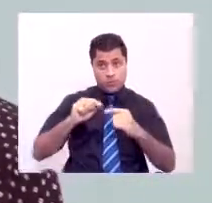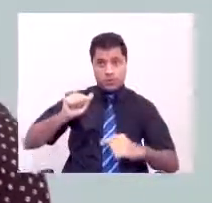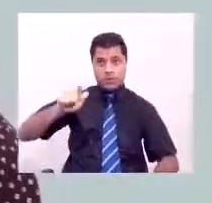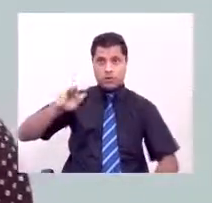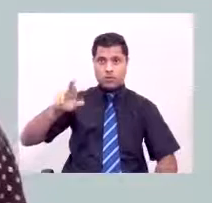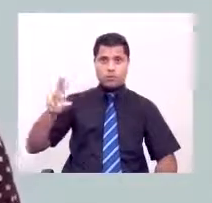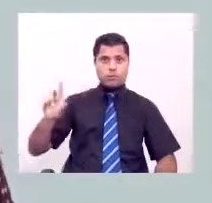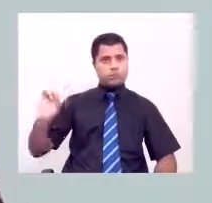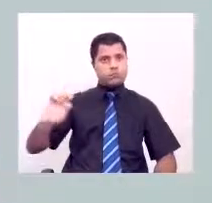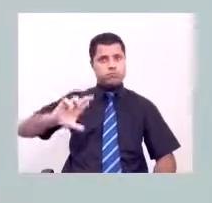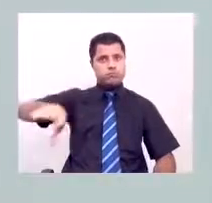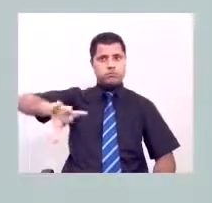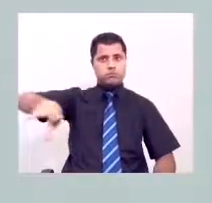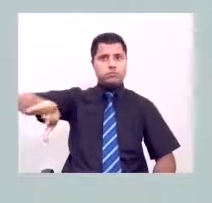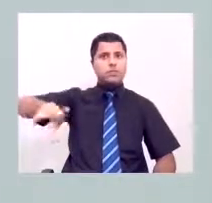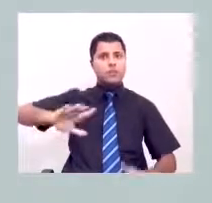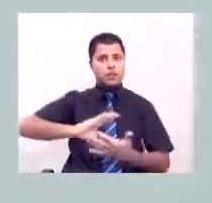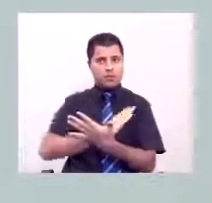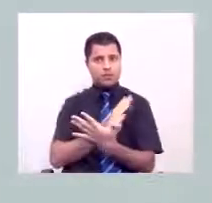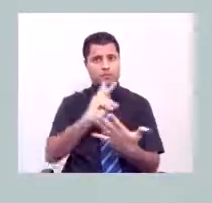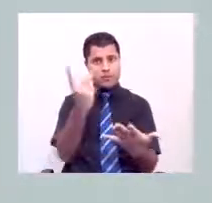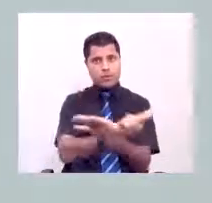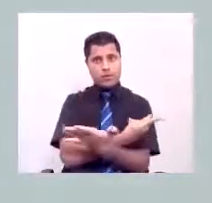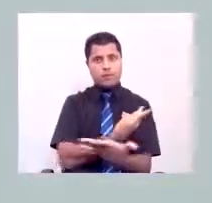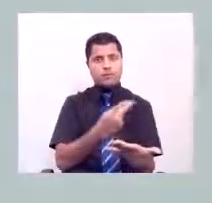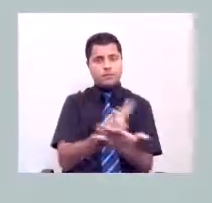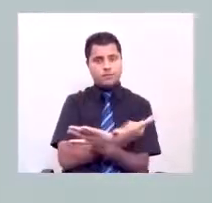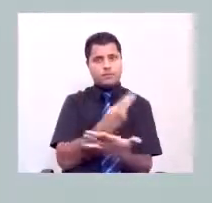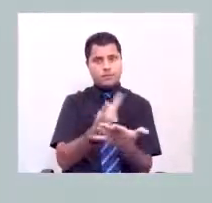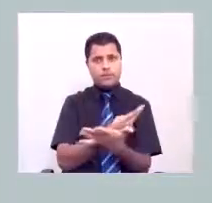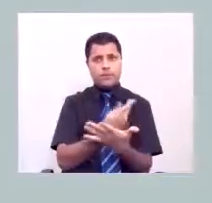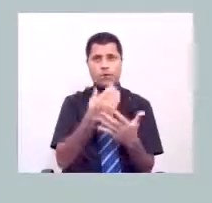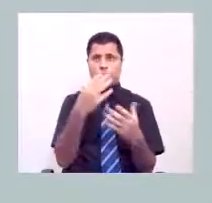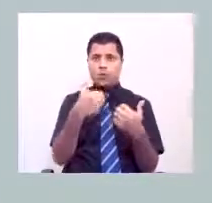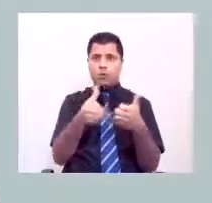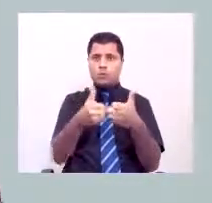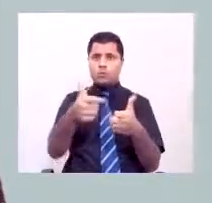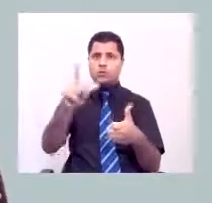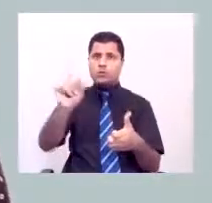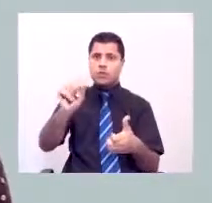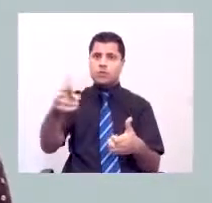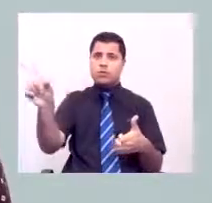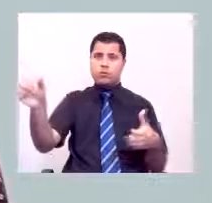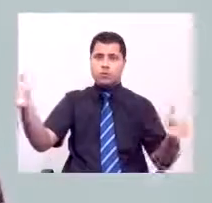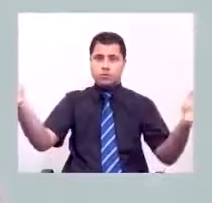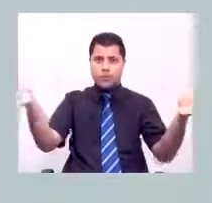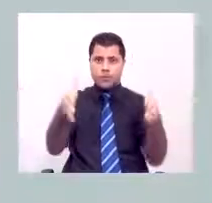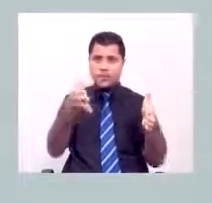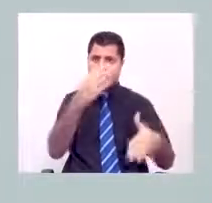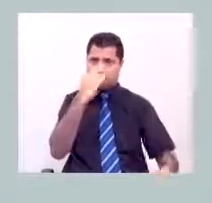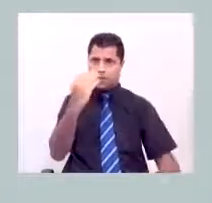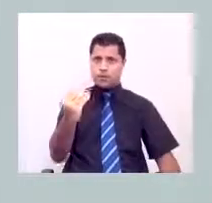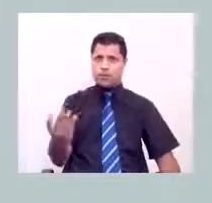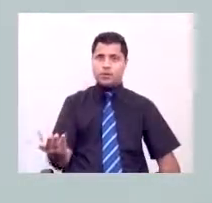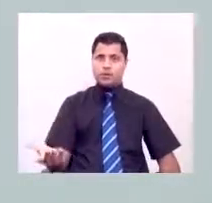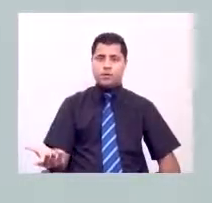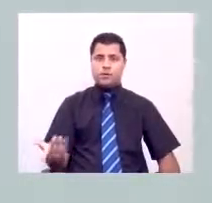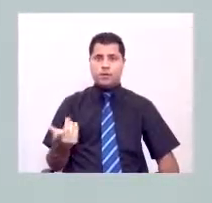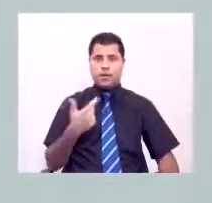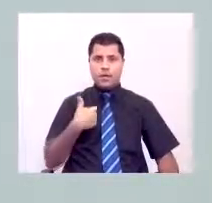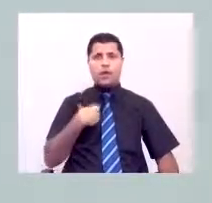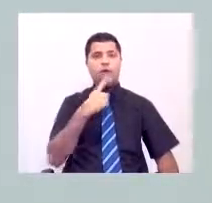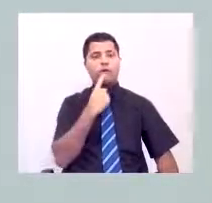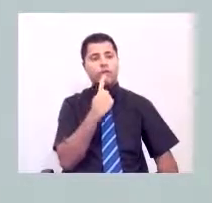tem sido autuado. Então, aqui, eu não represento interesse de dono de hotel, eu não